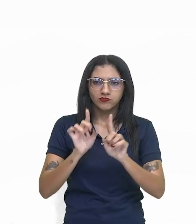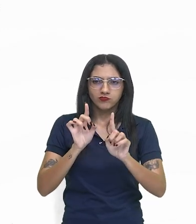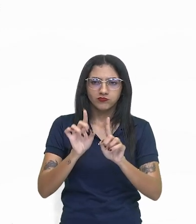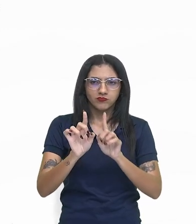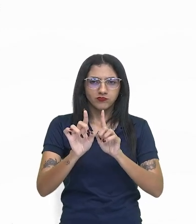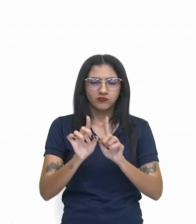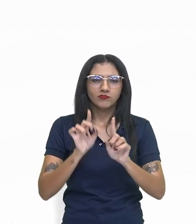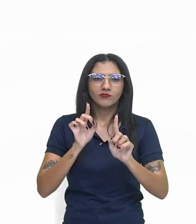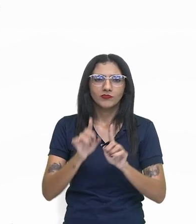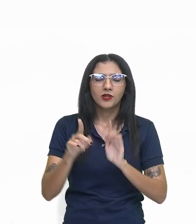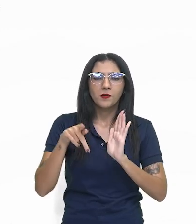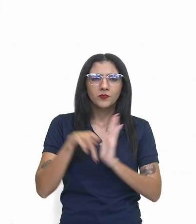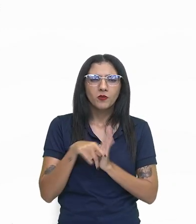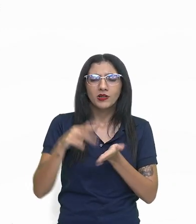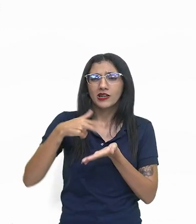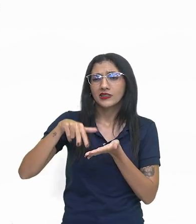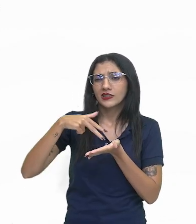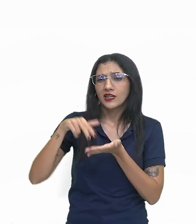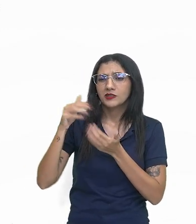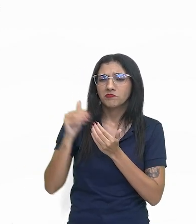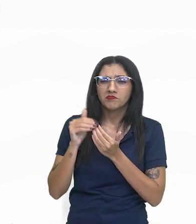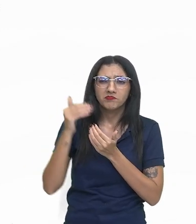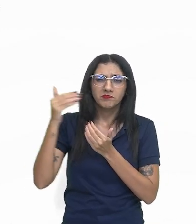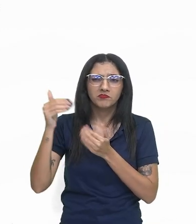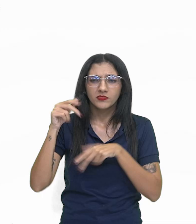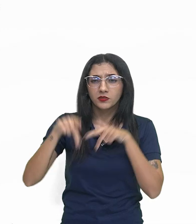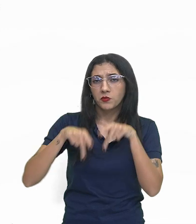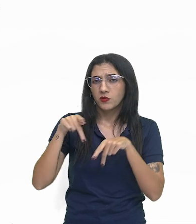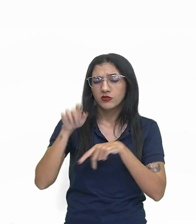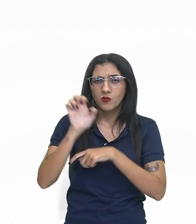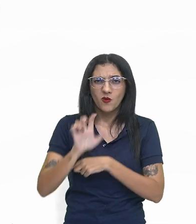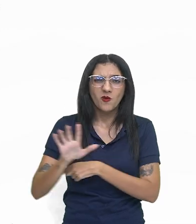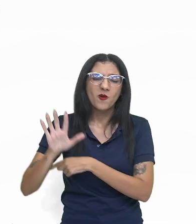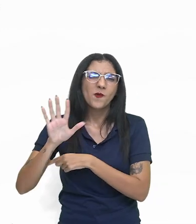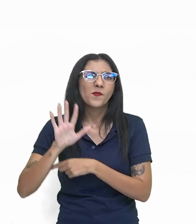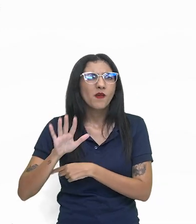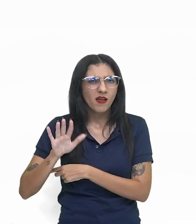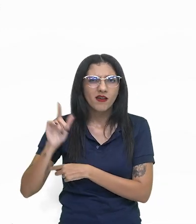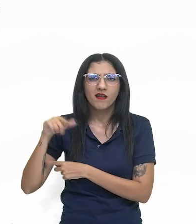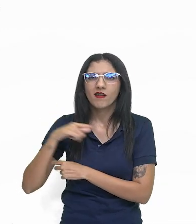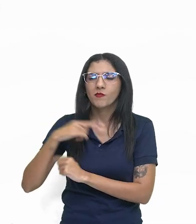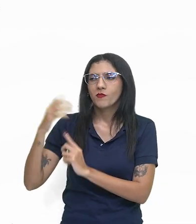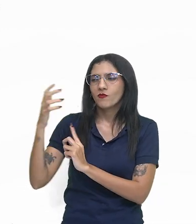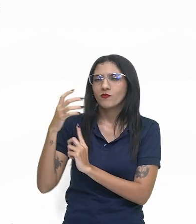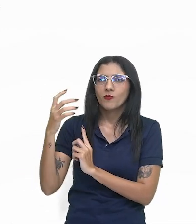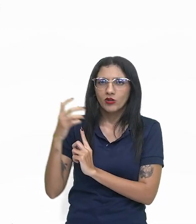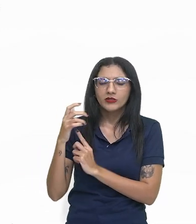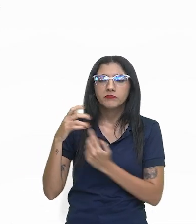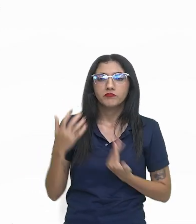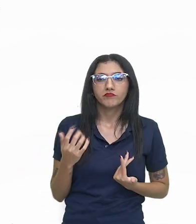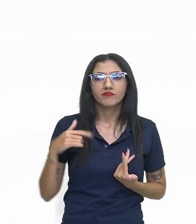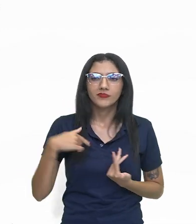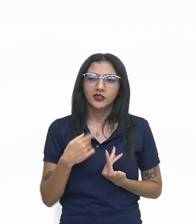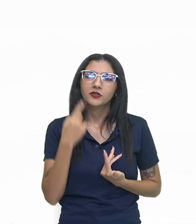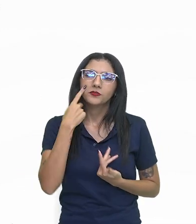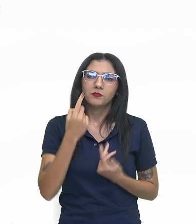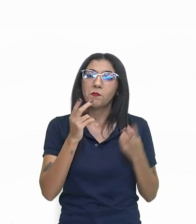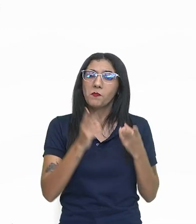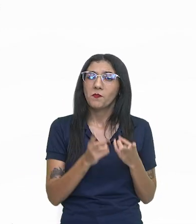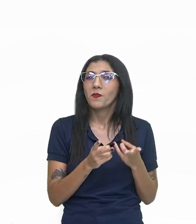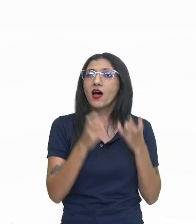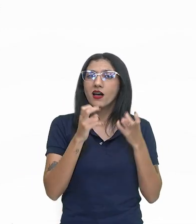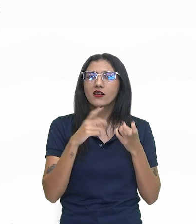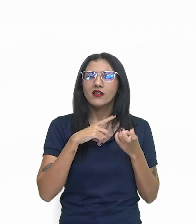região, dali do povo europeu, né, uma herança europeia. Então, a gente vê ali a mistura